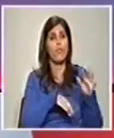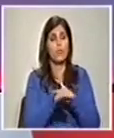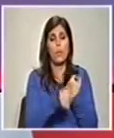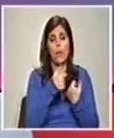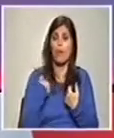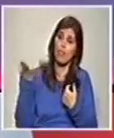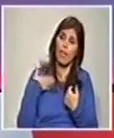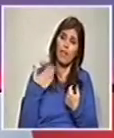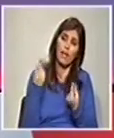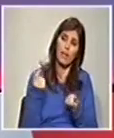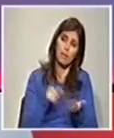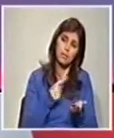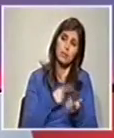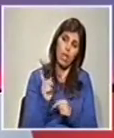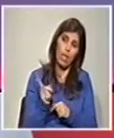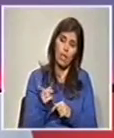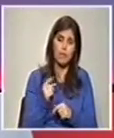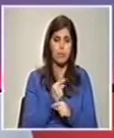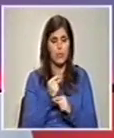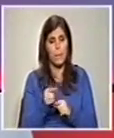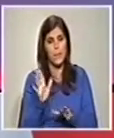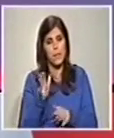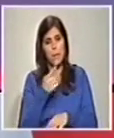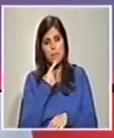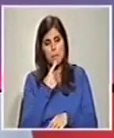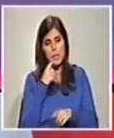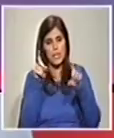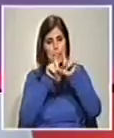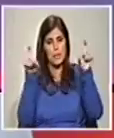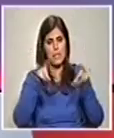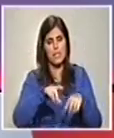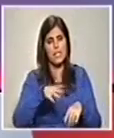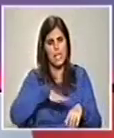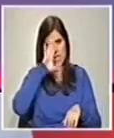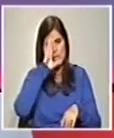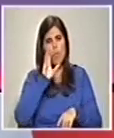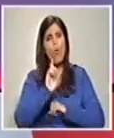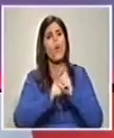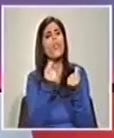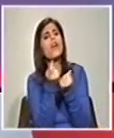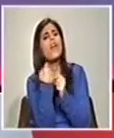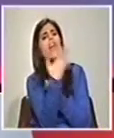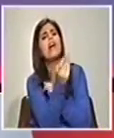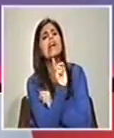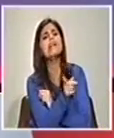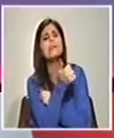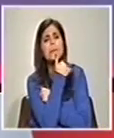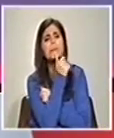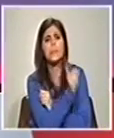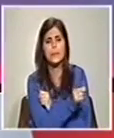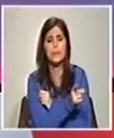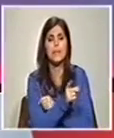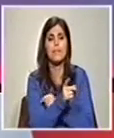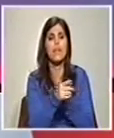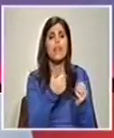que eu preciso. Porque tem que perceber que as empresas precisam de saber o que é que fazem ao seu dinheiro, precisam de perceber qual é o impacto do seu